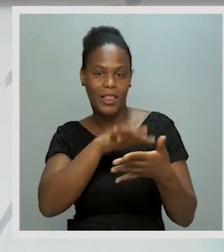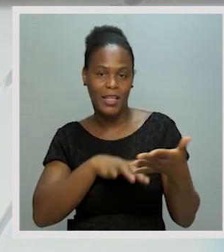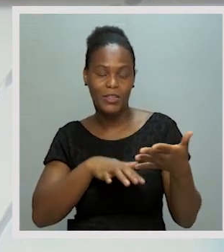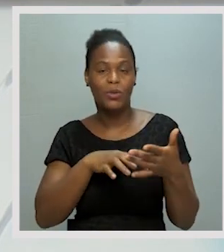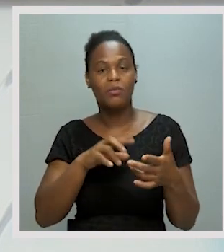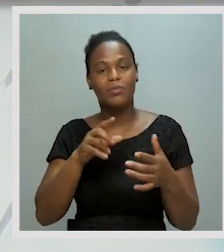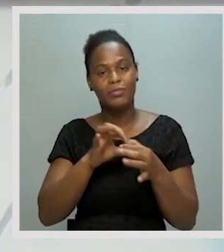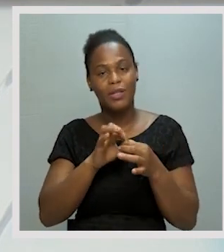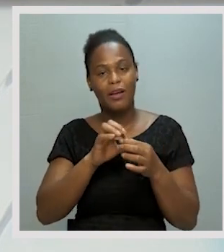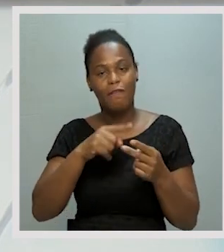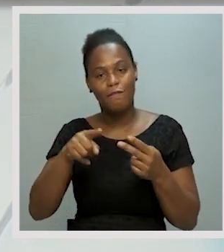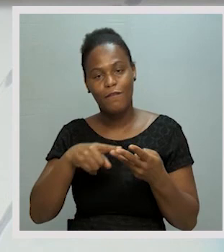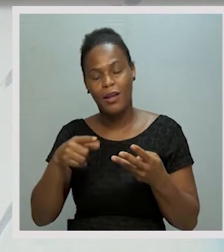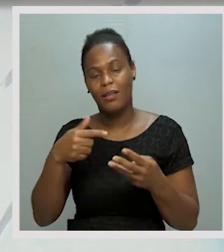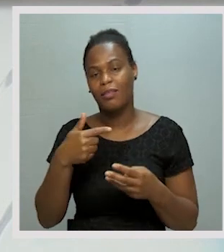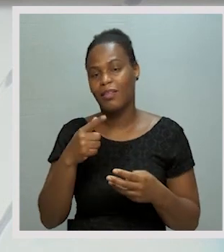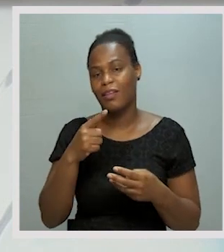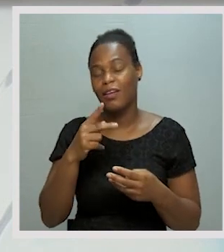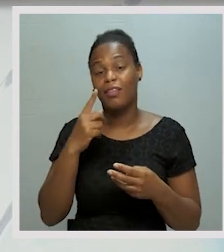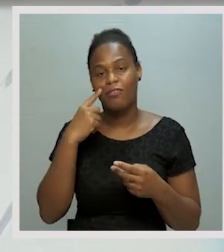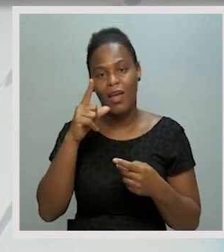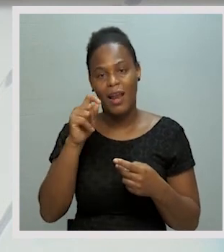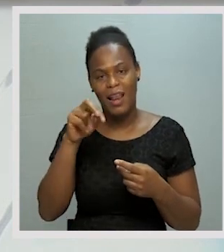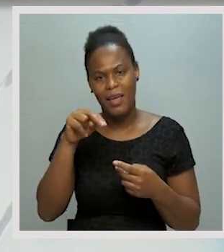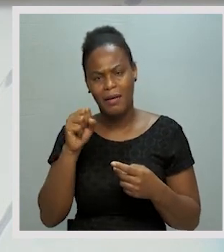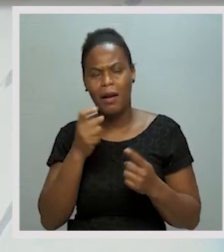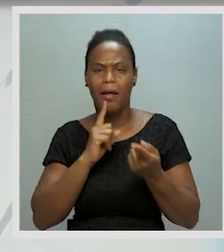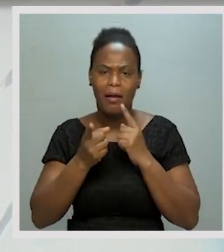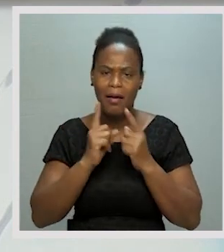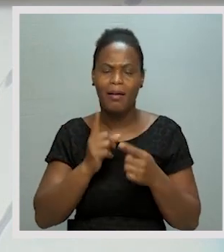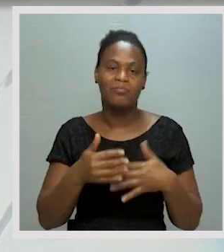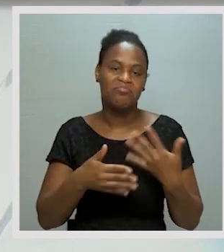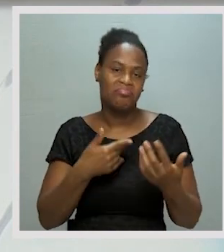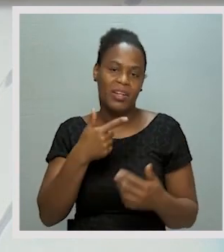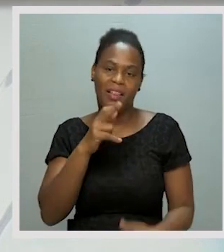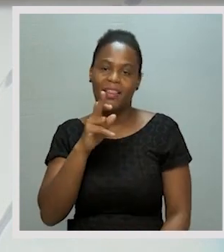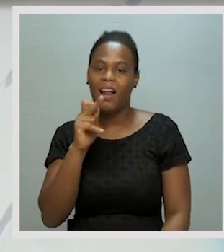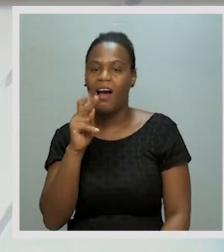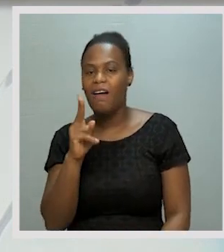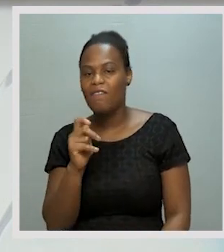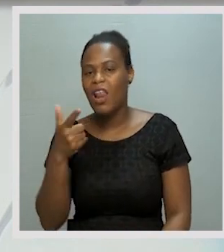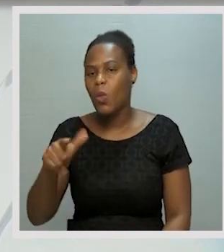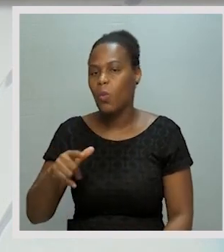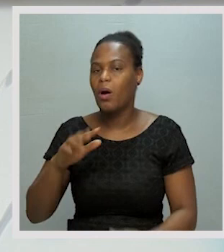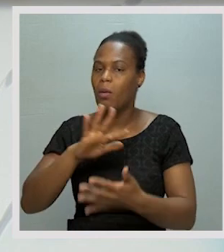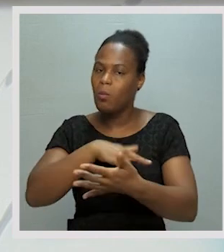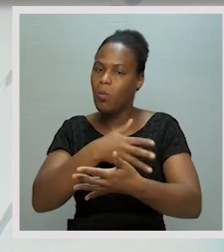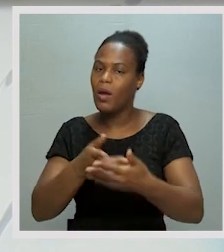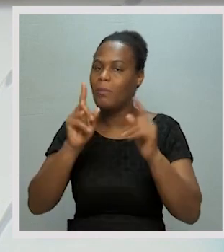vertente lúdica da língua. Vimos que temos lenga-lengas, charadas, trava-línguas, também